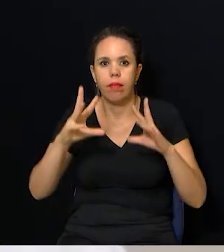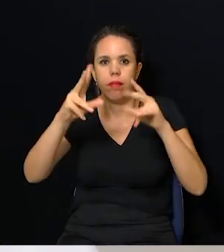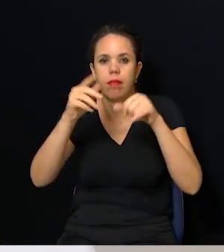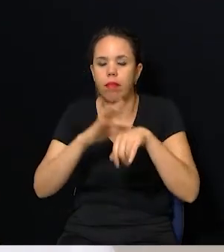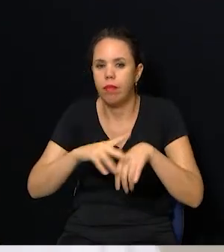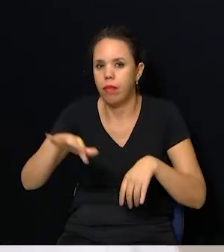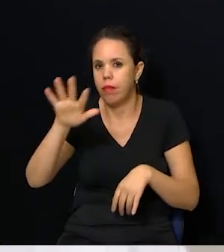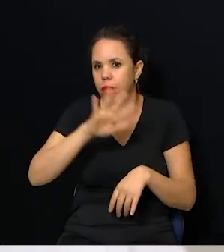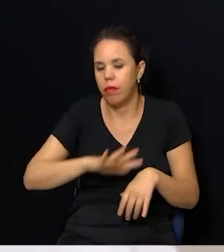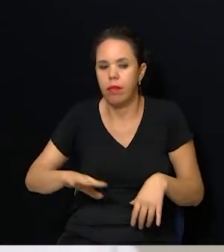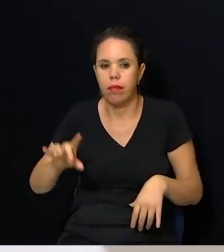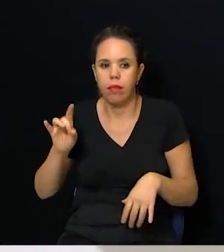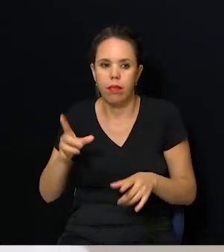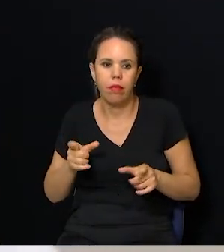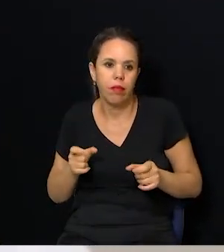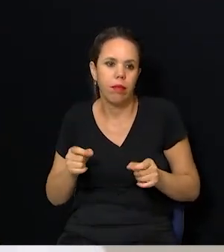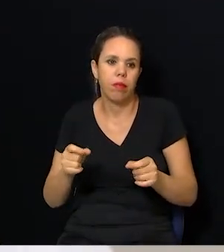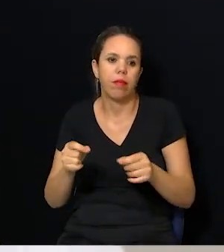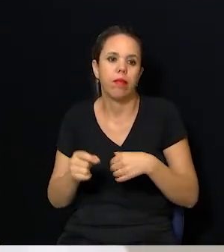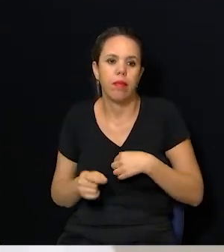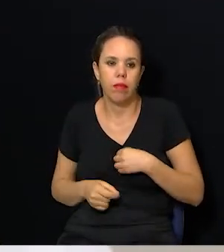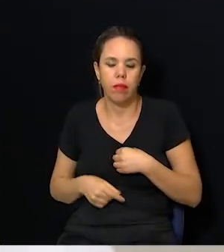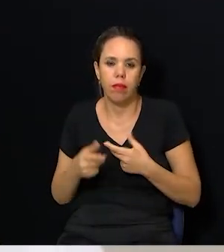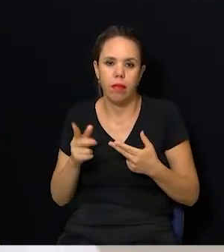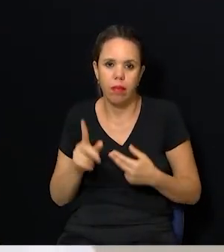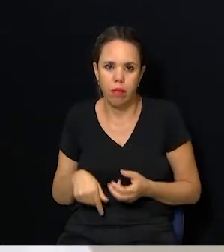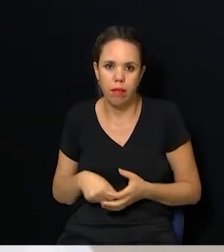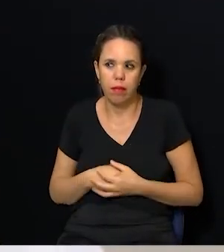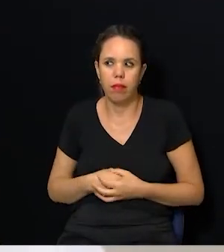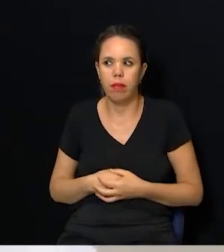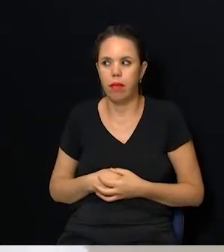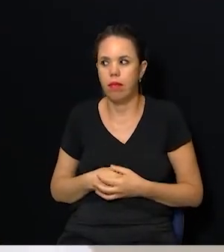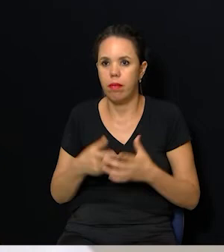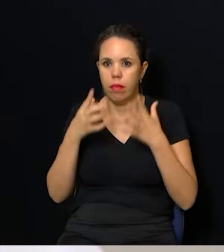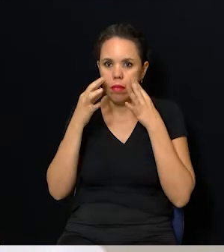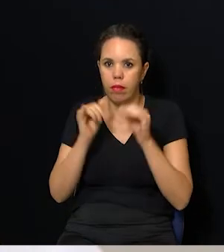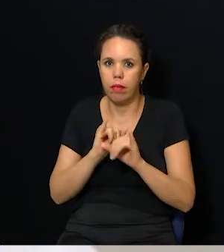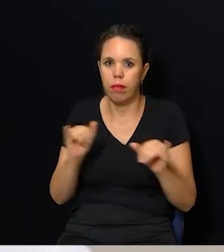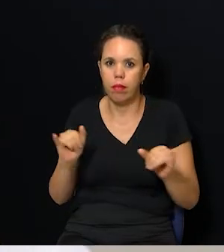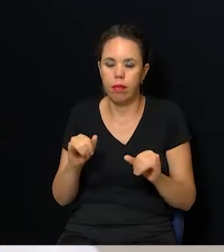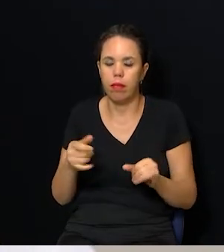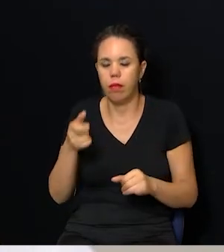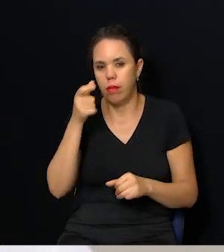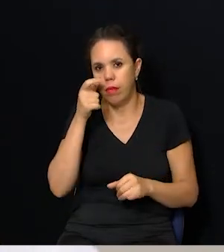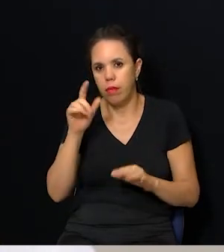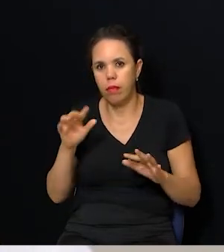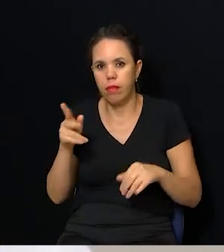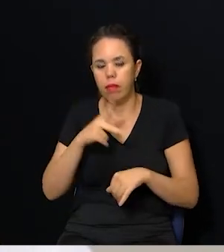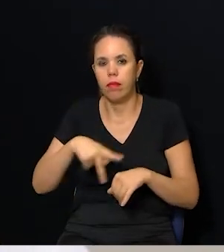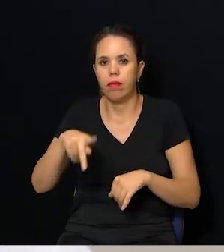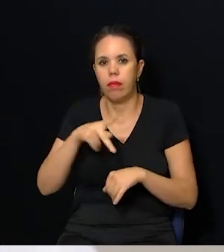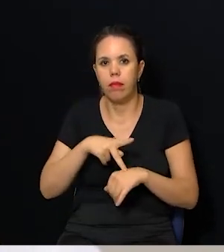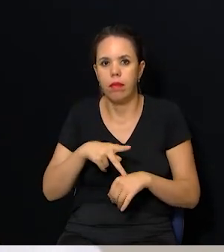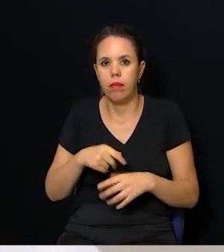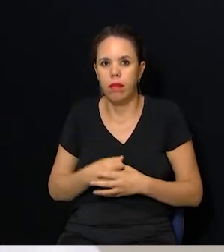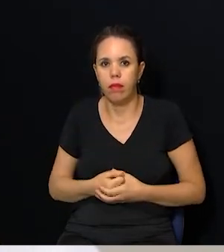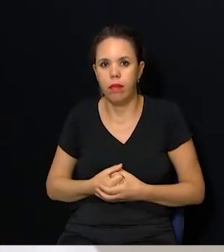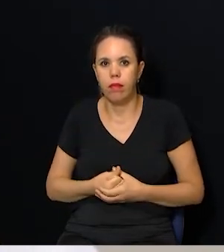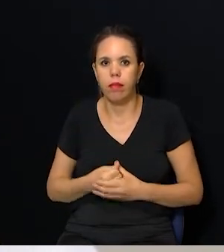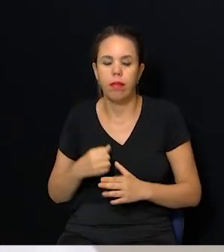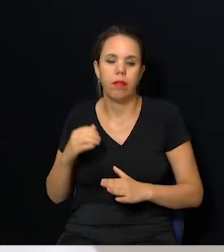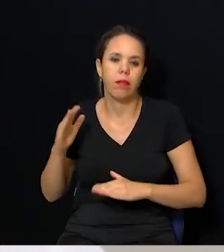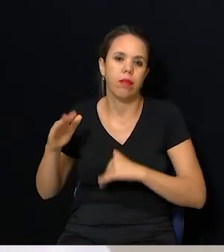as doenças, não só câncer. Em câncer é uma situação realmente alarmante, mas se a gente olhar para os países em que